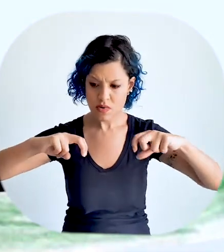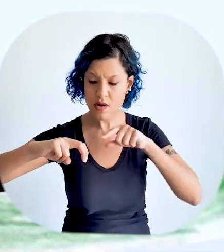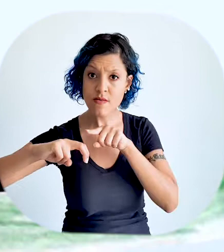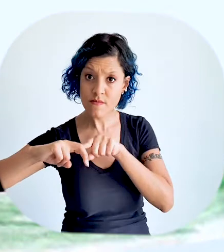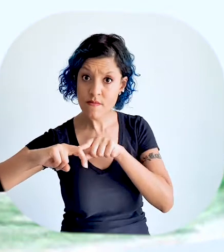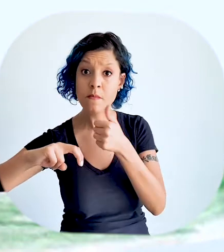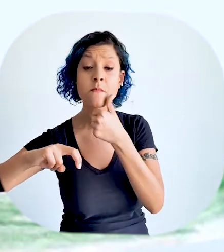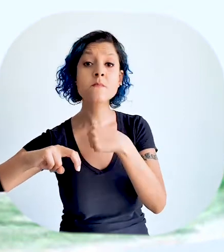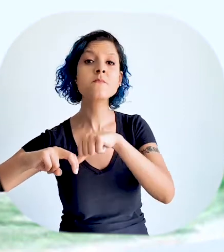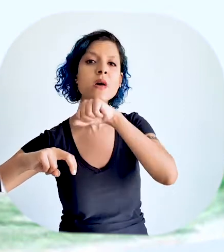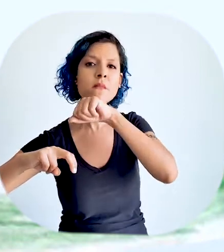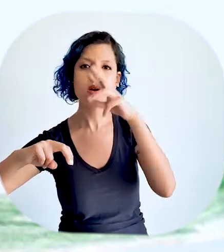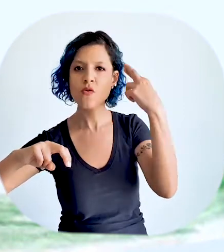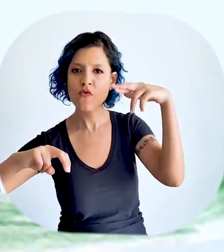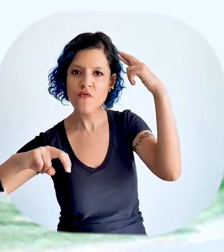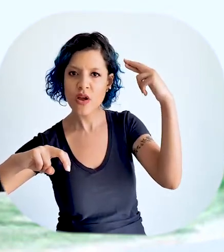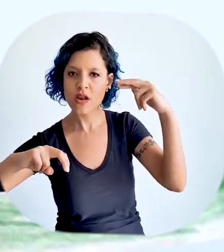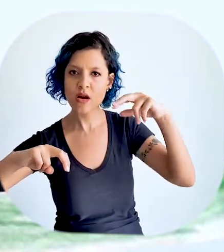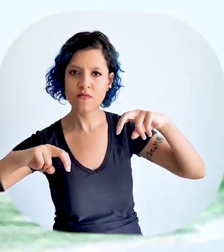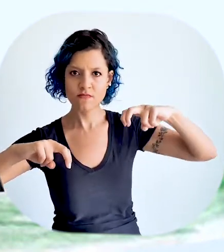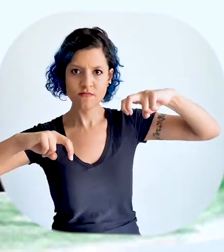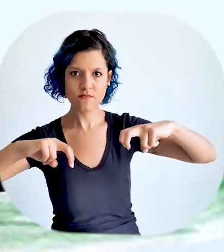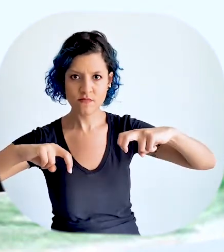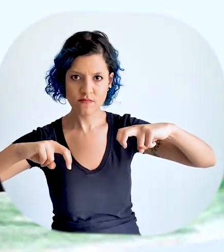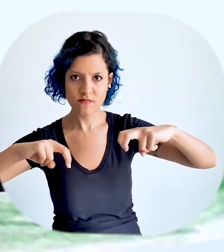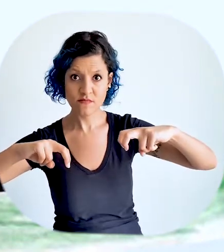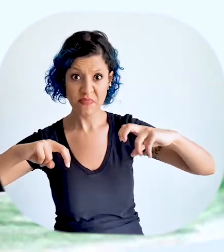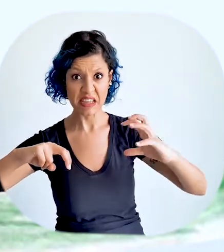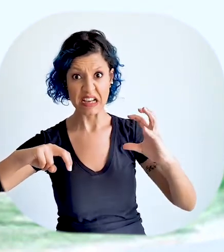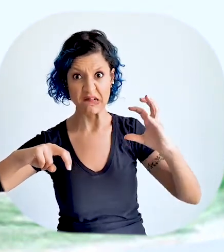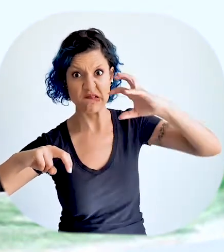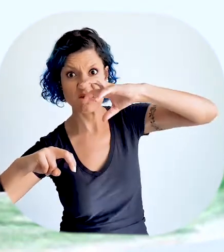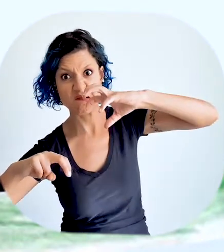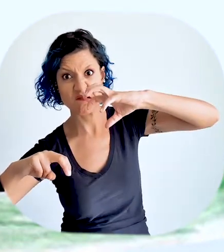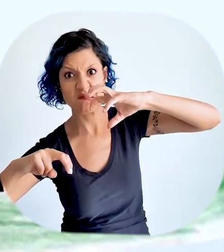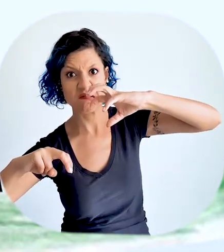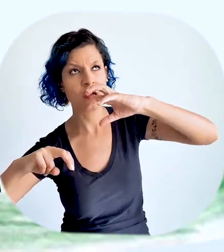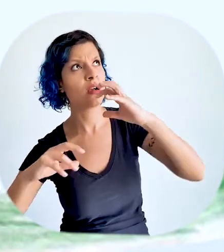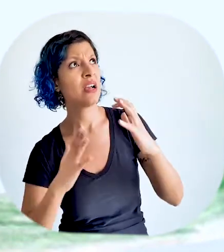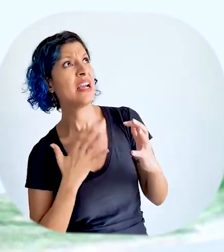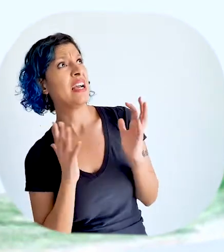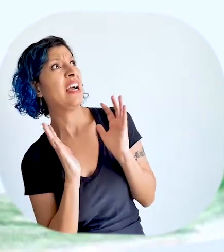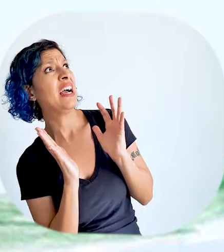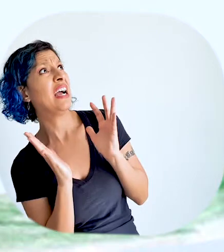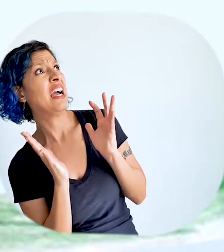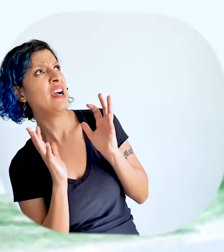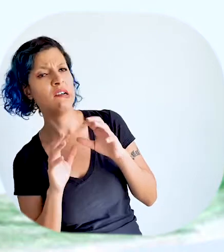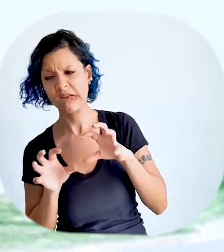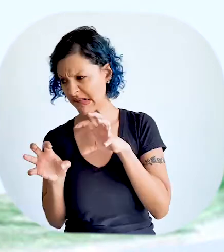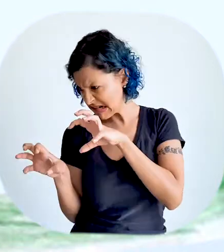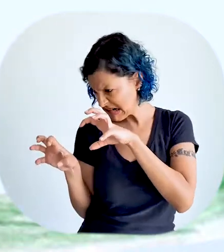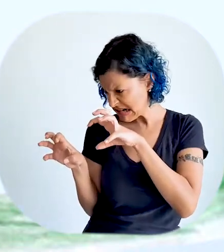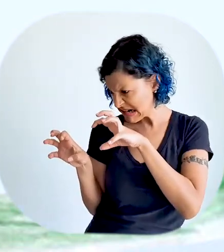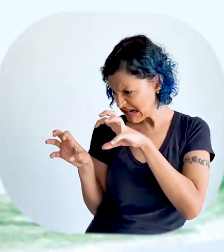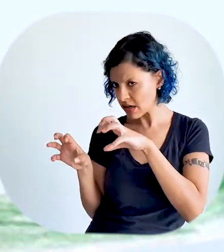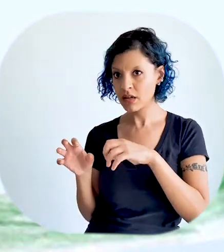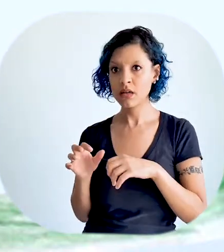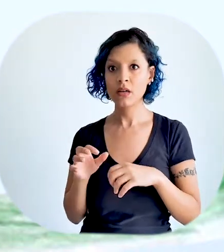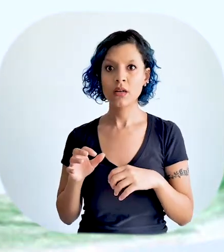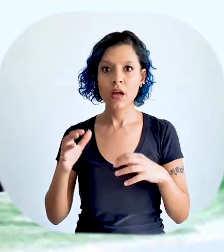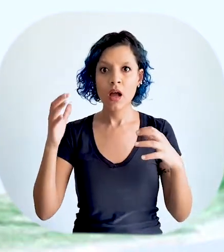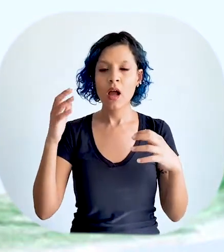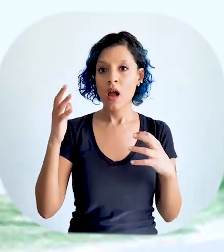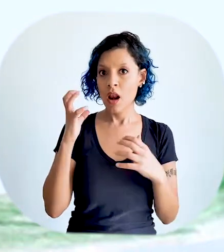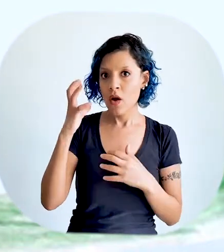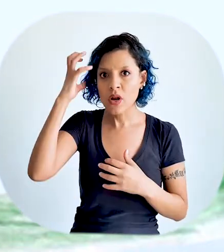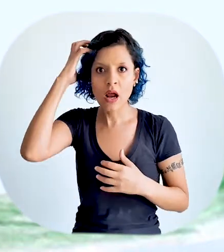Leonardo. Ela ficou assustada com as garras e os dentes do lobo feroz. O Leonardo ficou apavorado. Por favor, alguém